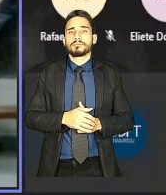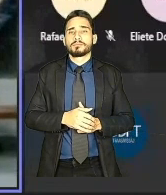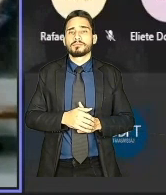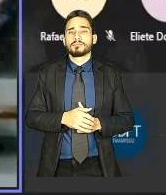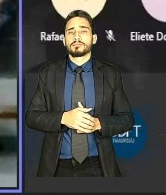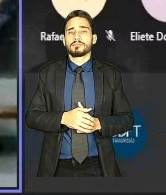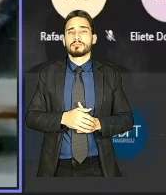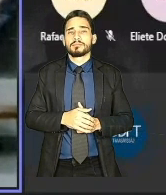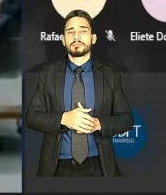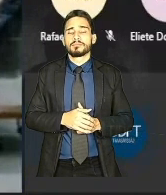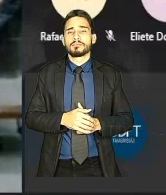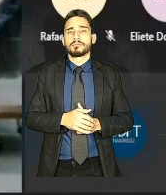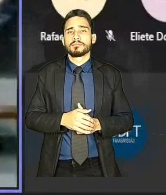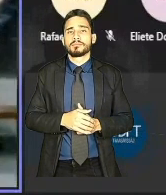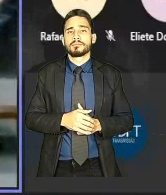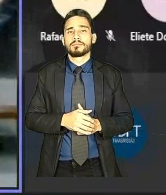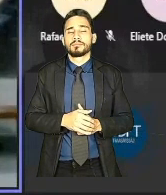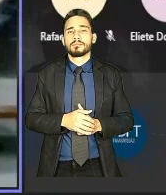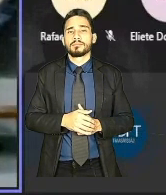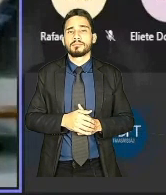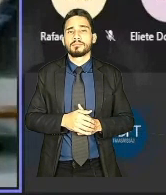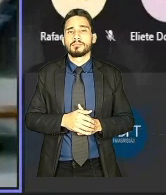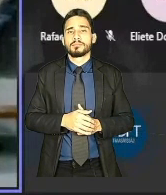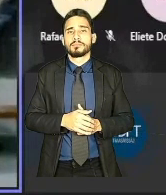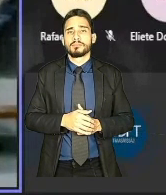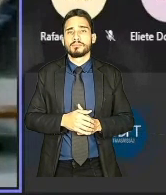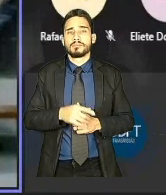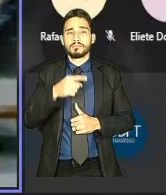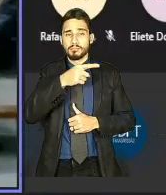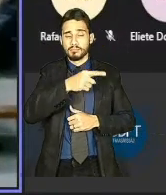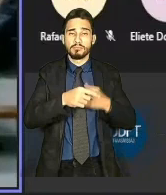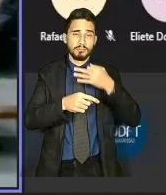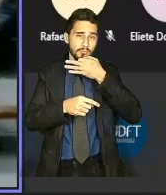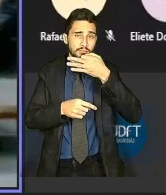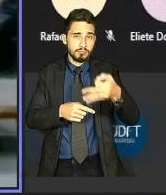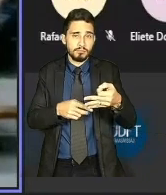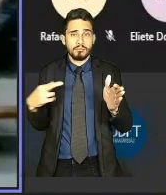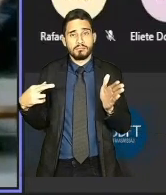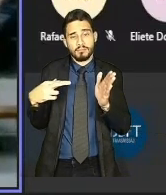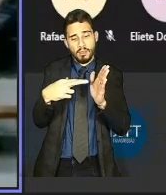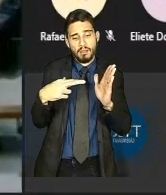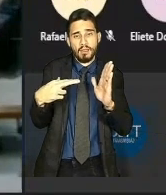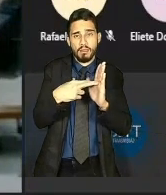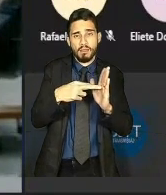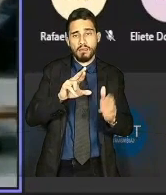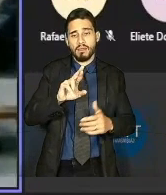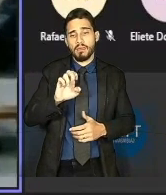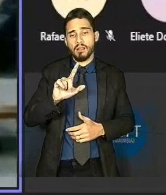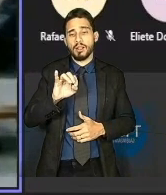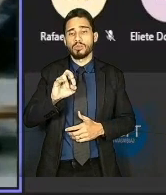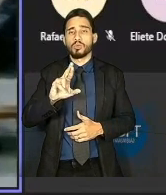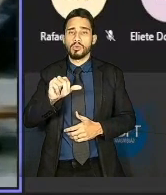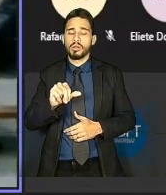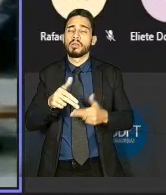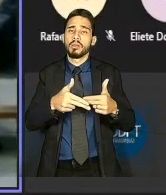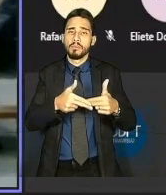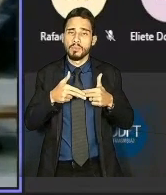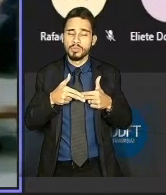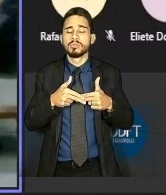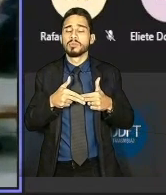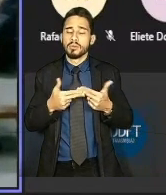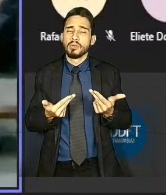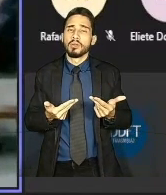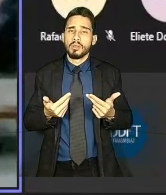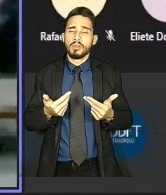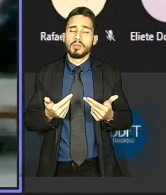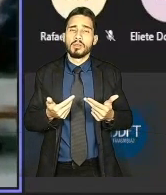a posição externada pela eminente relatora. Por isso que eu